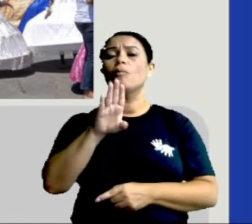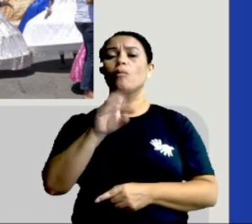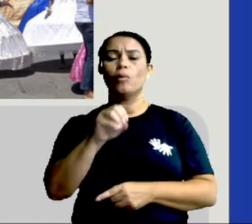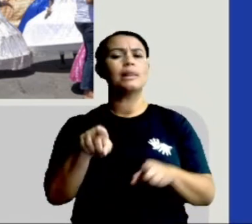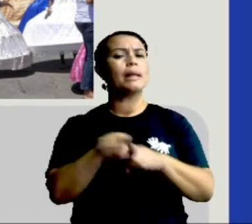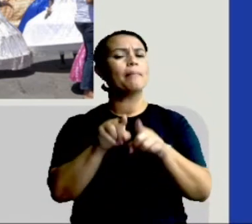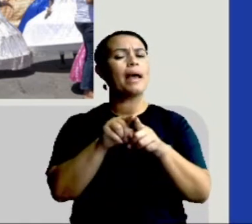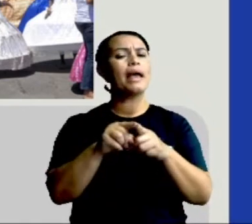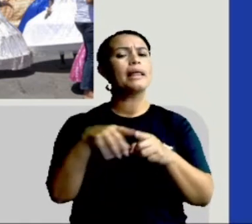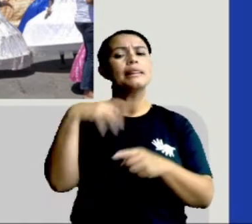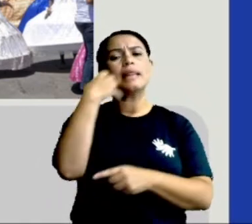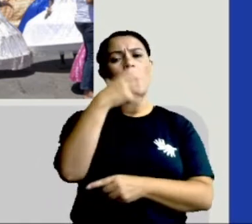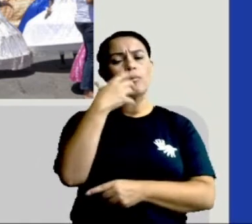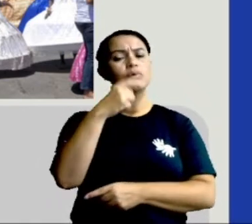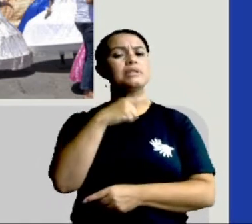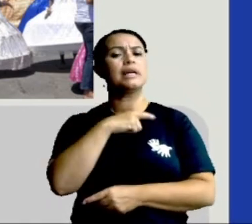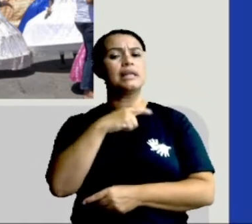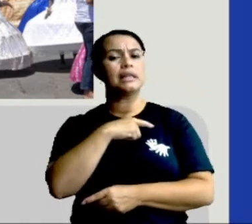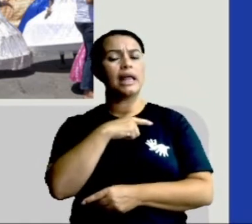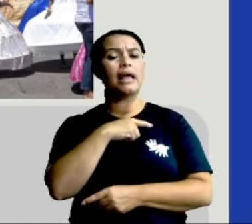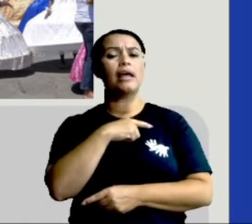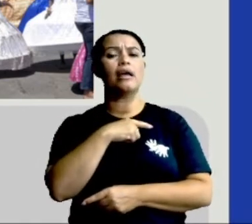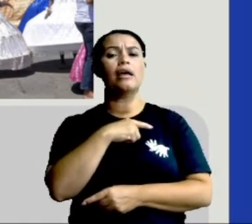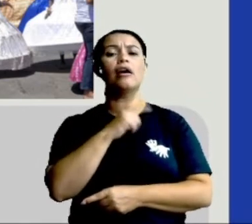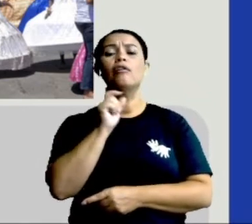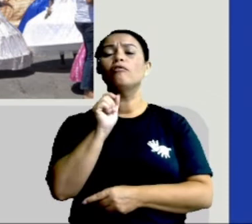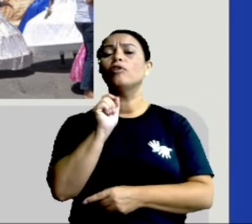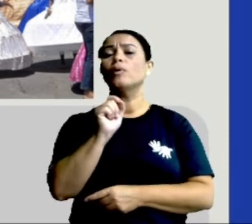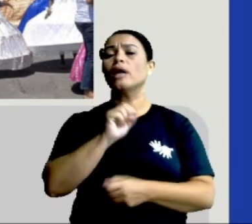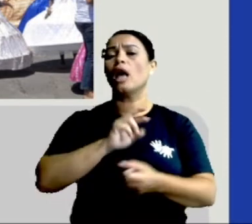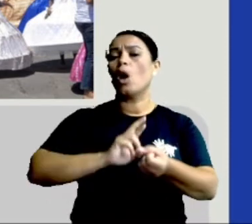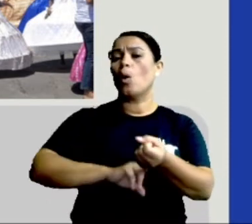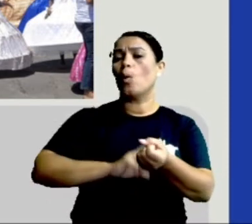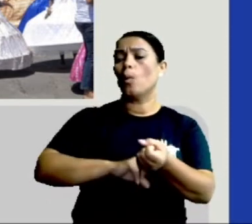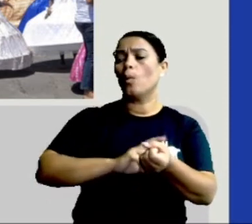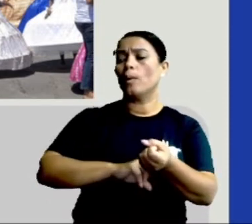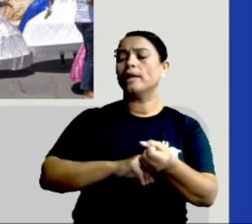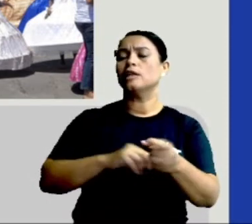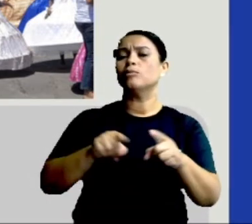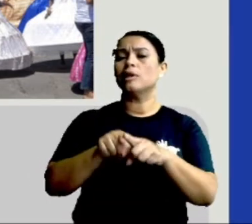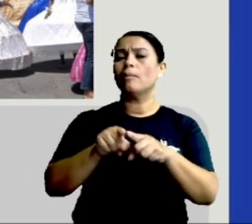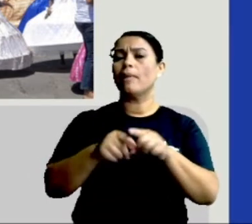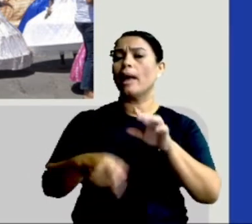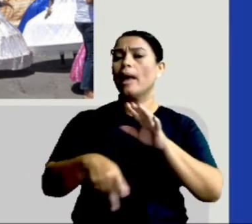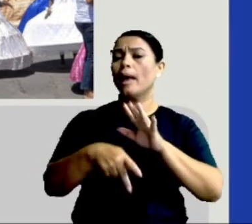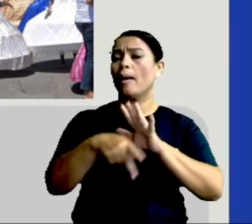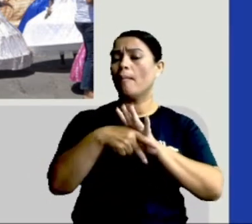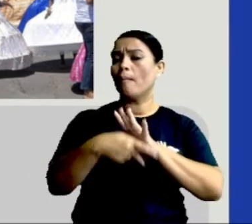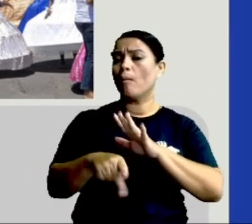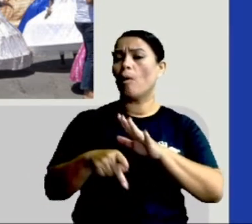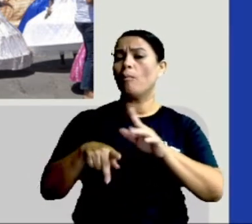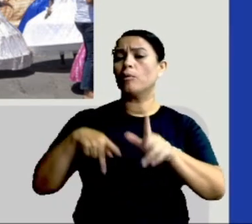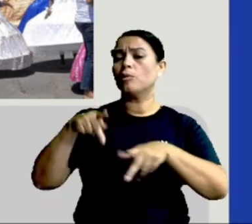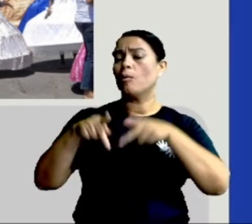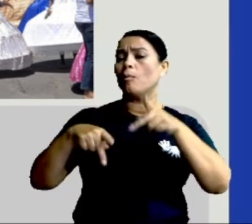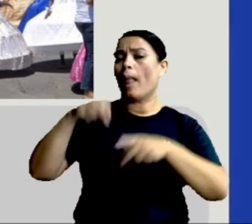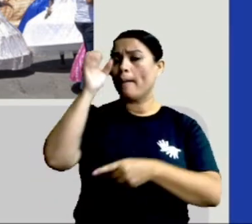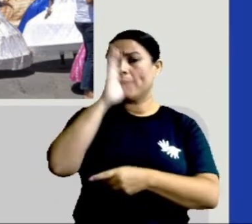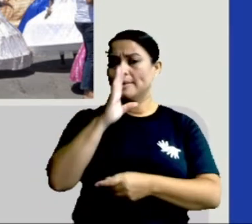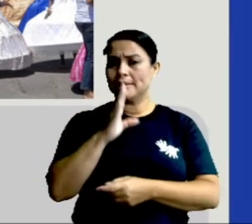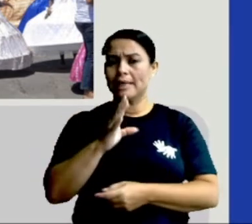sua influência, tá? Teve aí o ritmo sincopado próprio da música popular